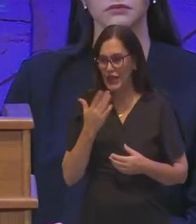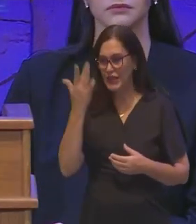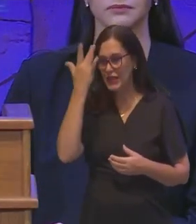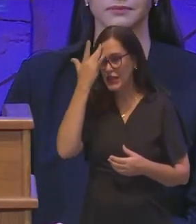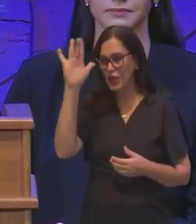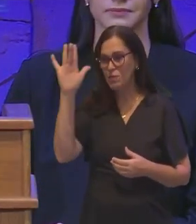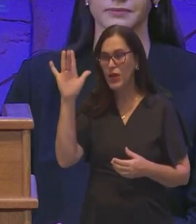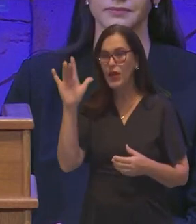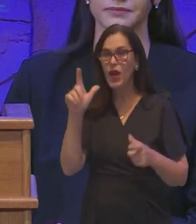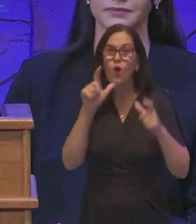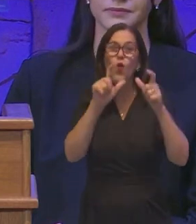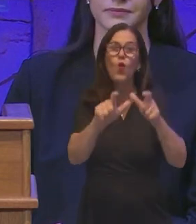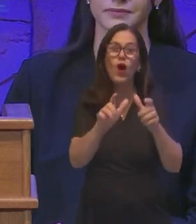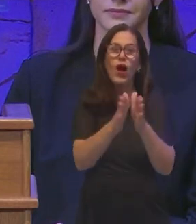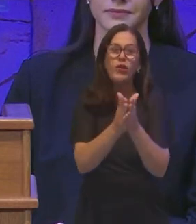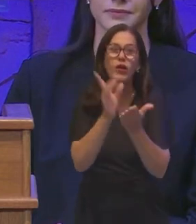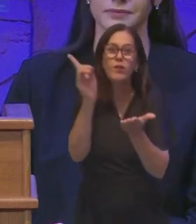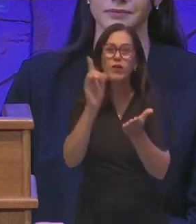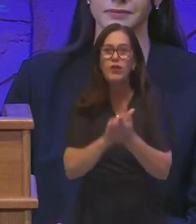Bíblia.